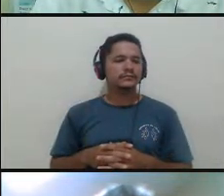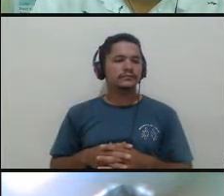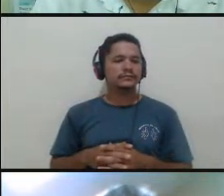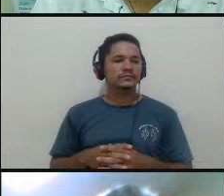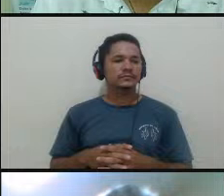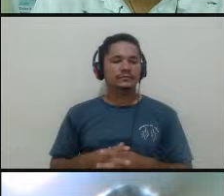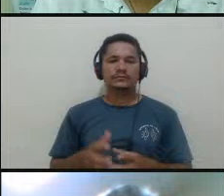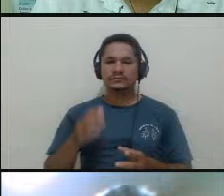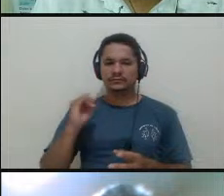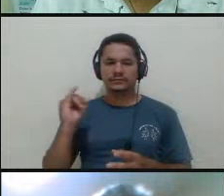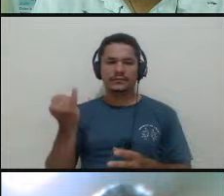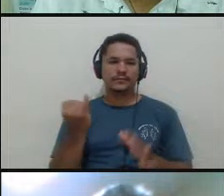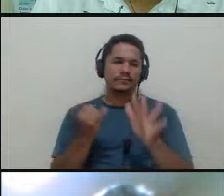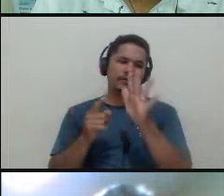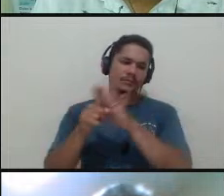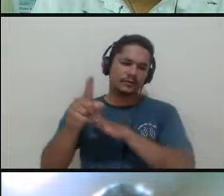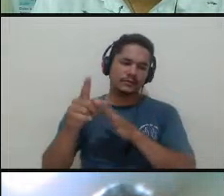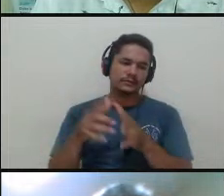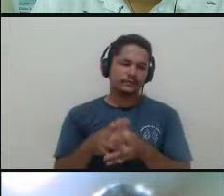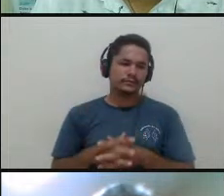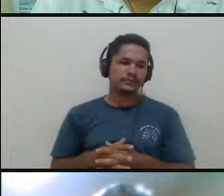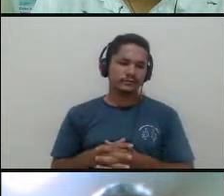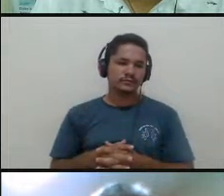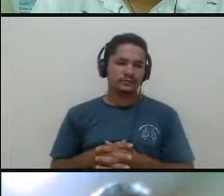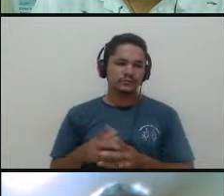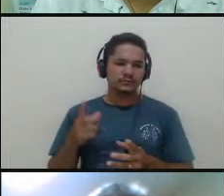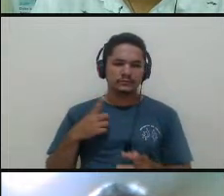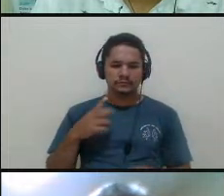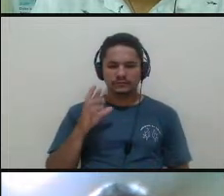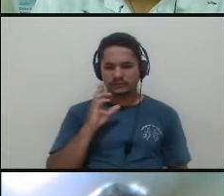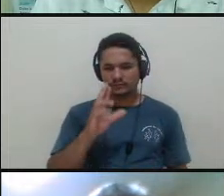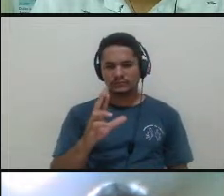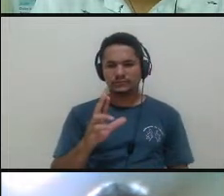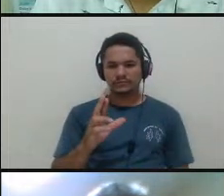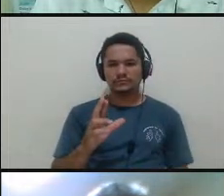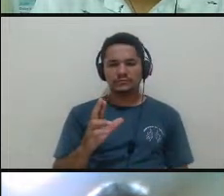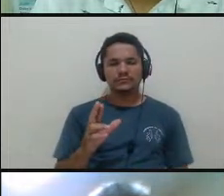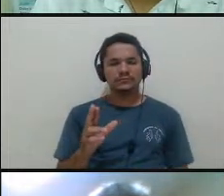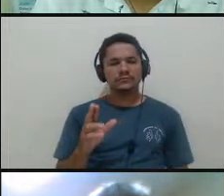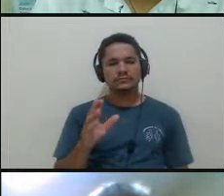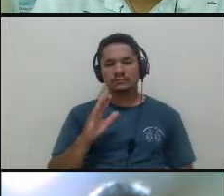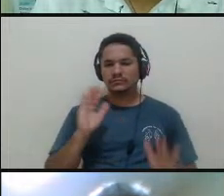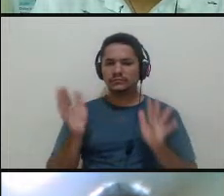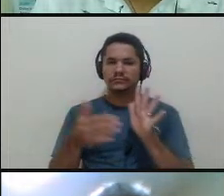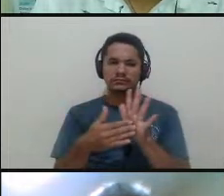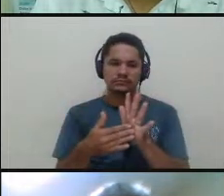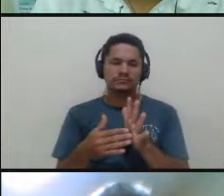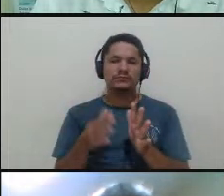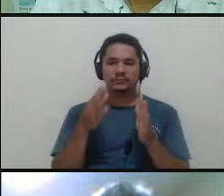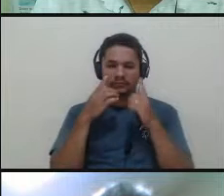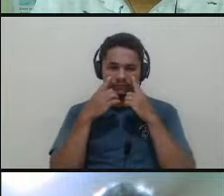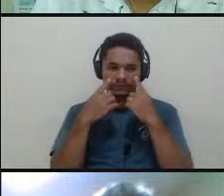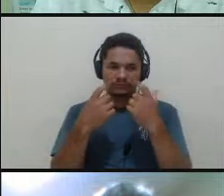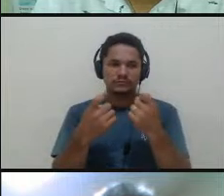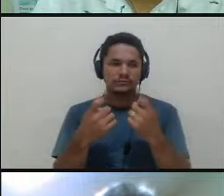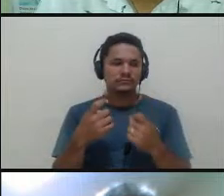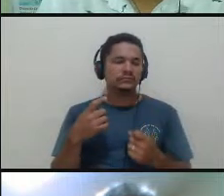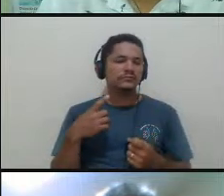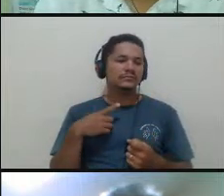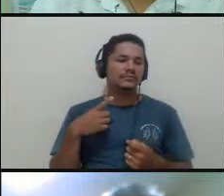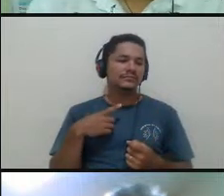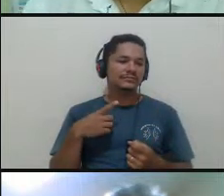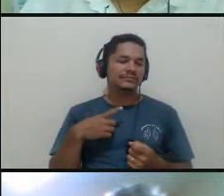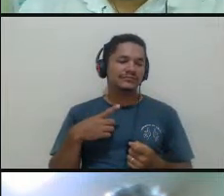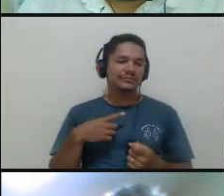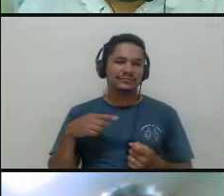essa pergunta aí, eu tenho uma resposta aqui que vai a todas as pessoas interessadas. Nós temos aqui